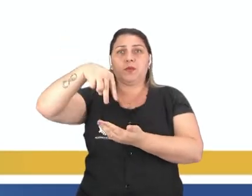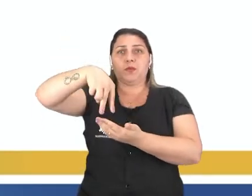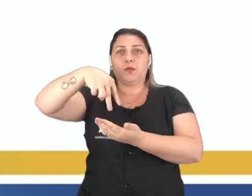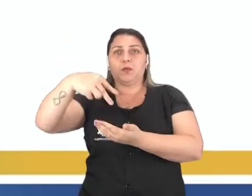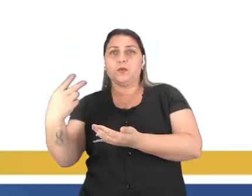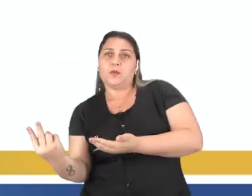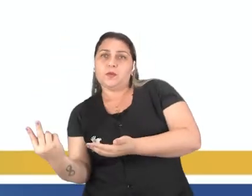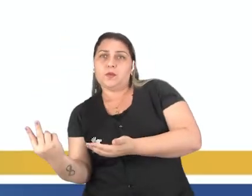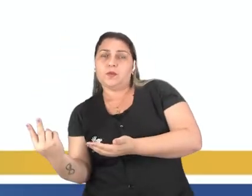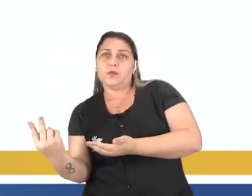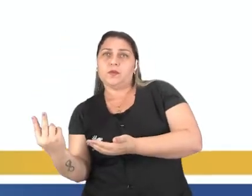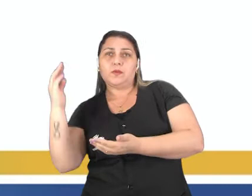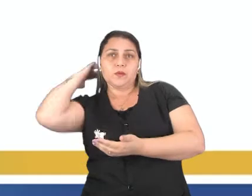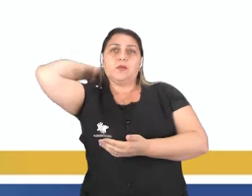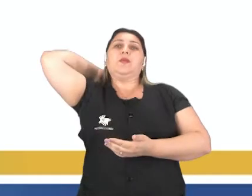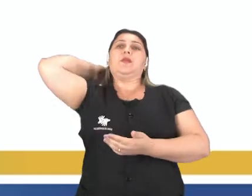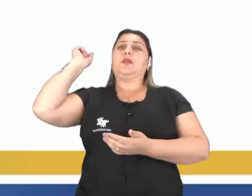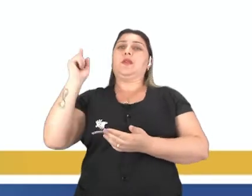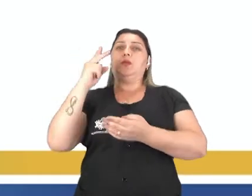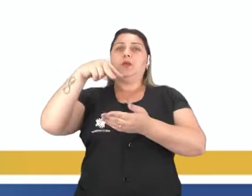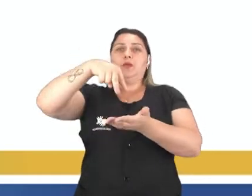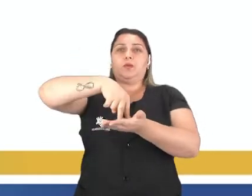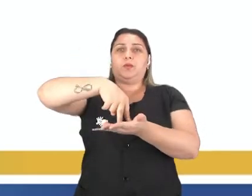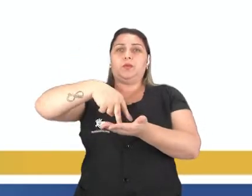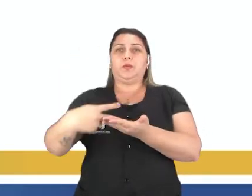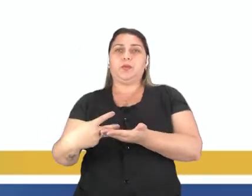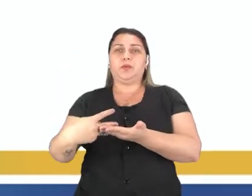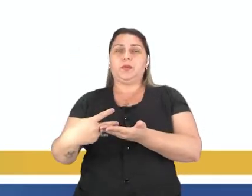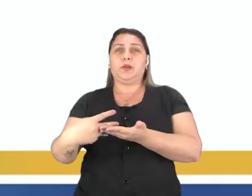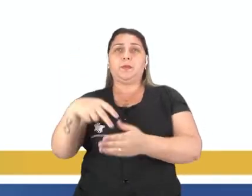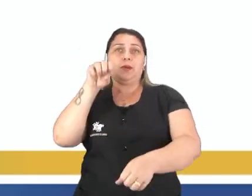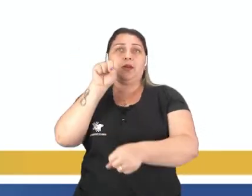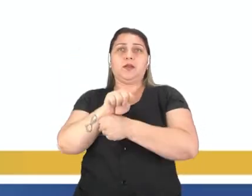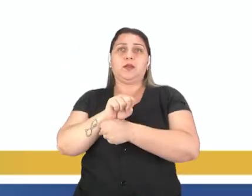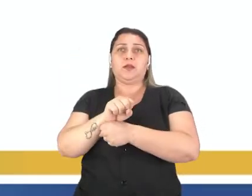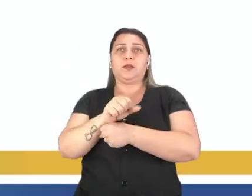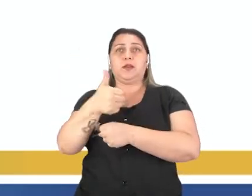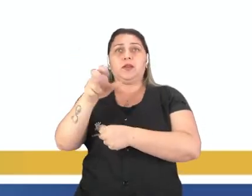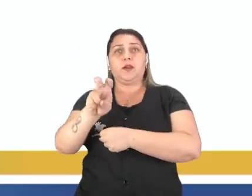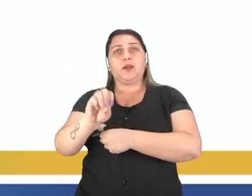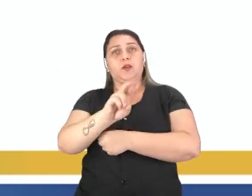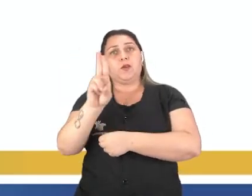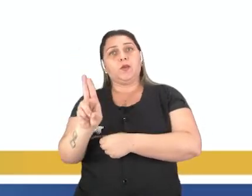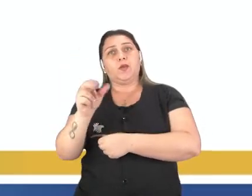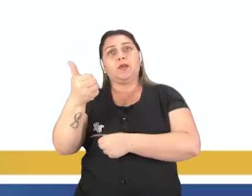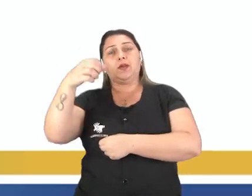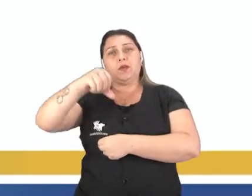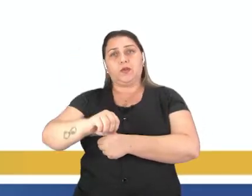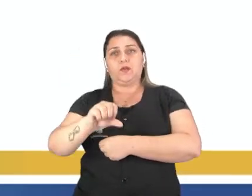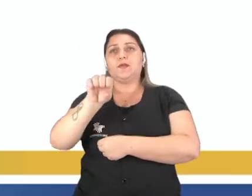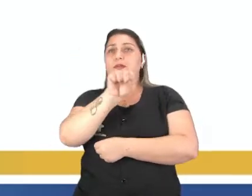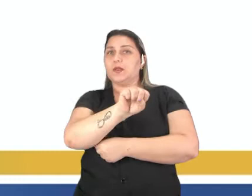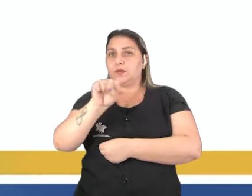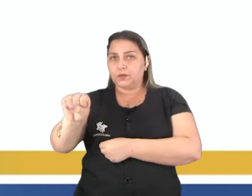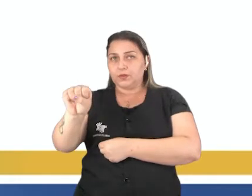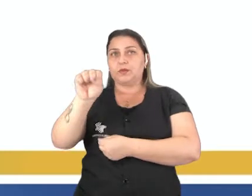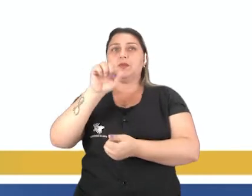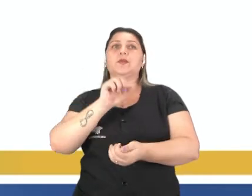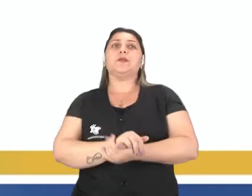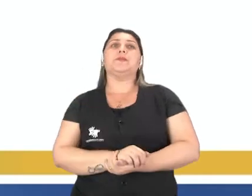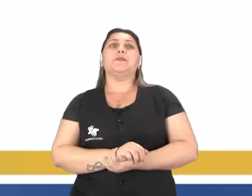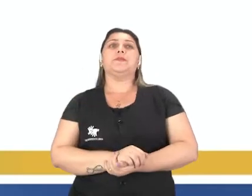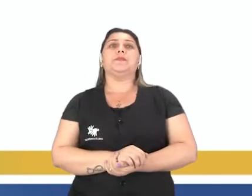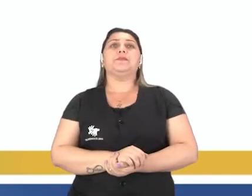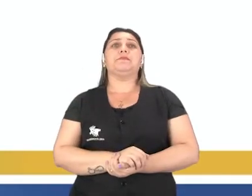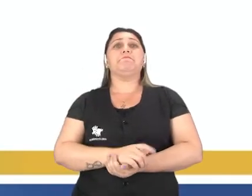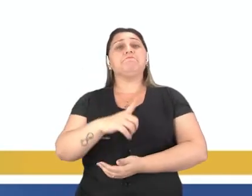cai totalmente com as costas no chão. Ou quando é imobilizado por 15 segundos até 19 segundos,